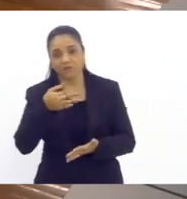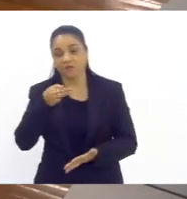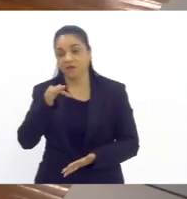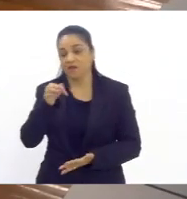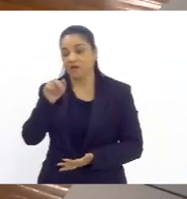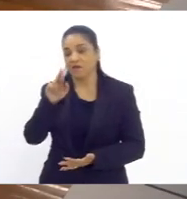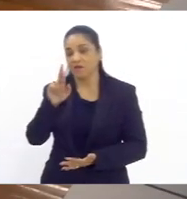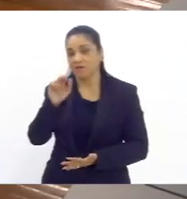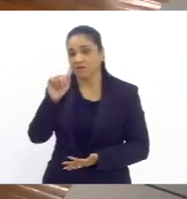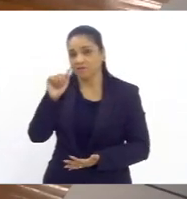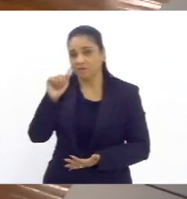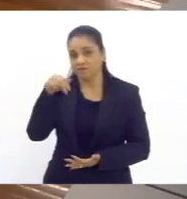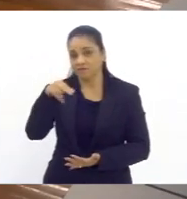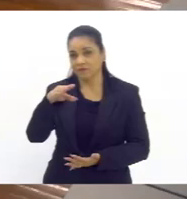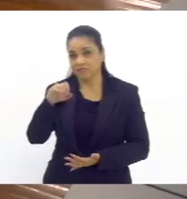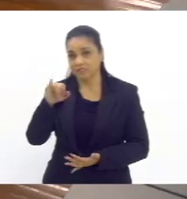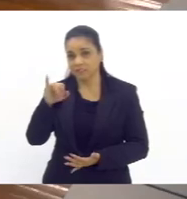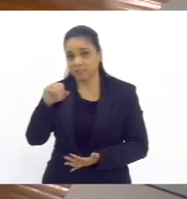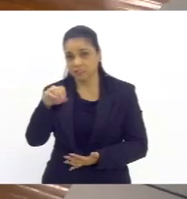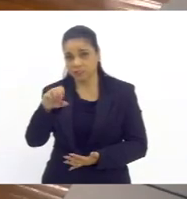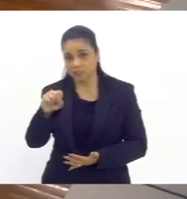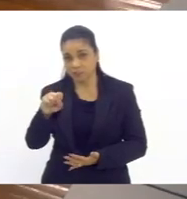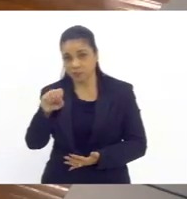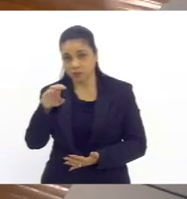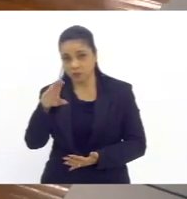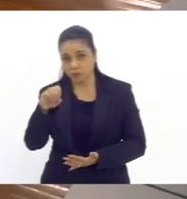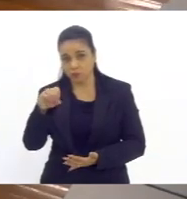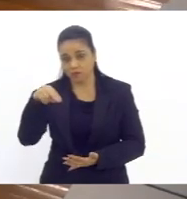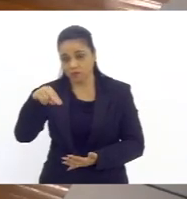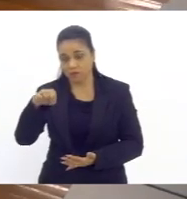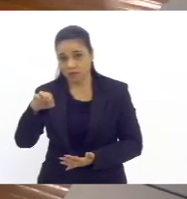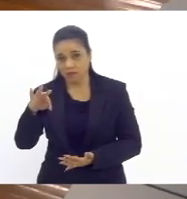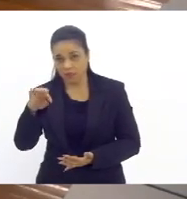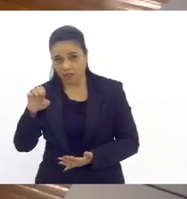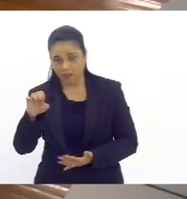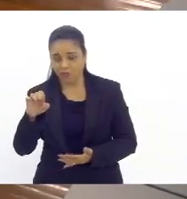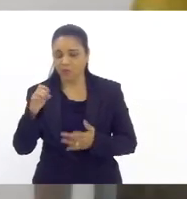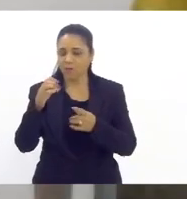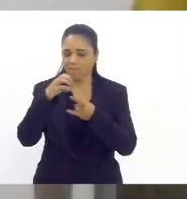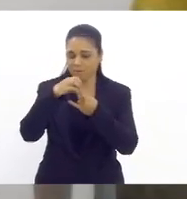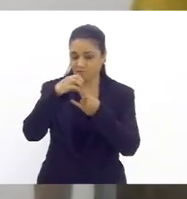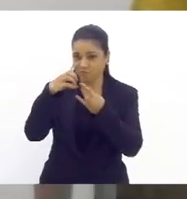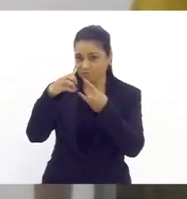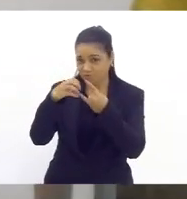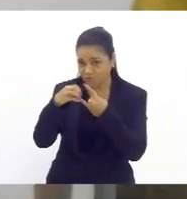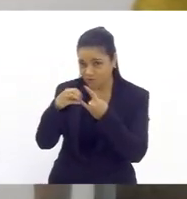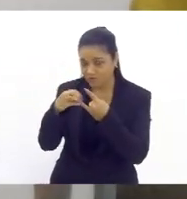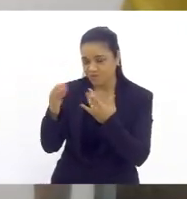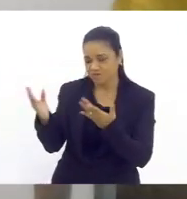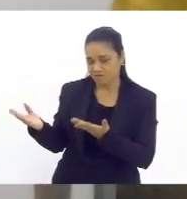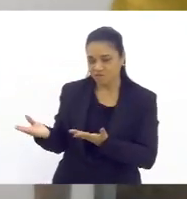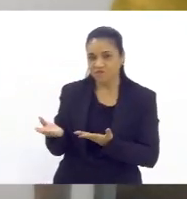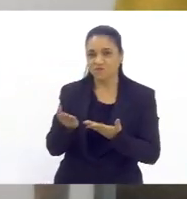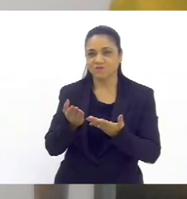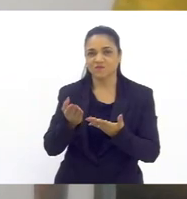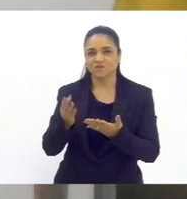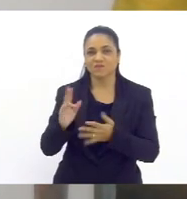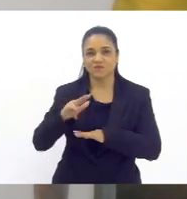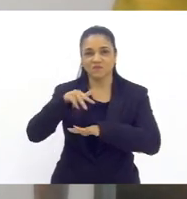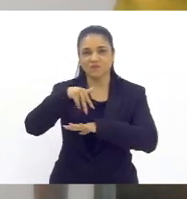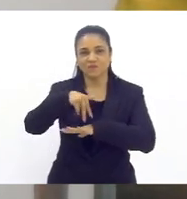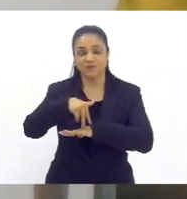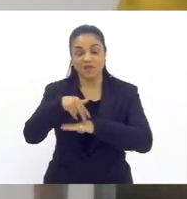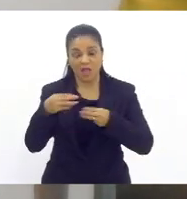Neto da Fiocruz que tá conosco aqui na mesa mais uma vez saudando a Fiocruz e a nossa Progressista